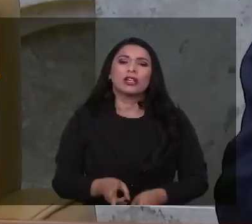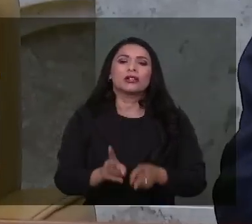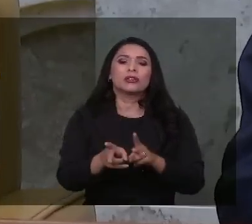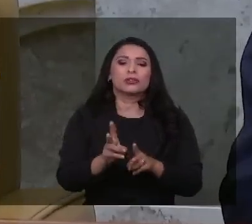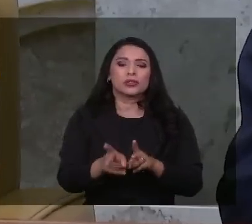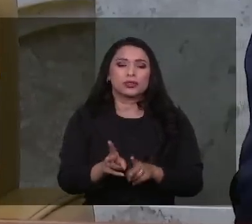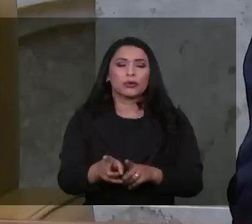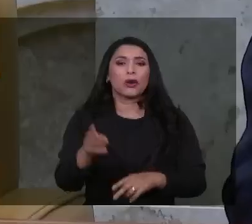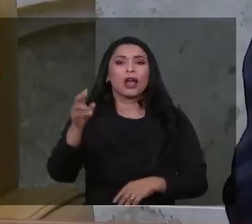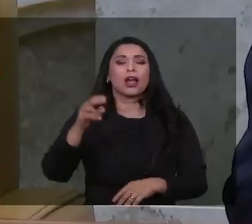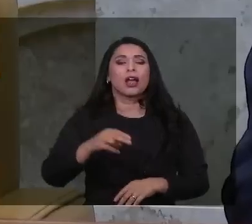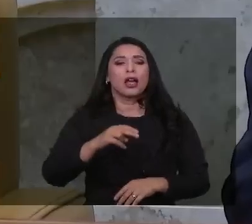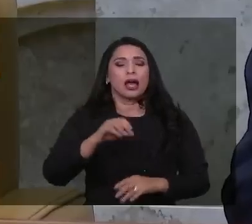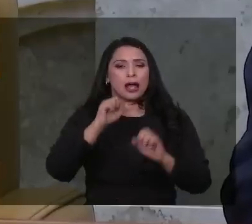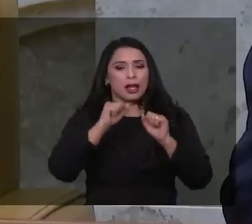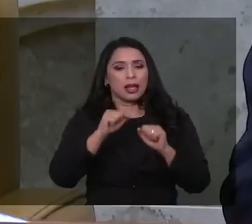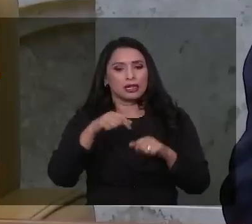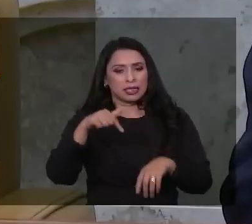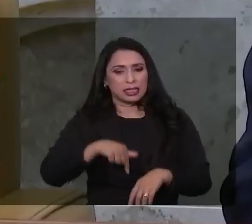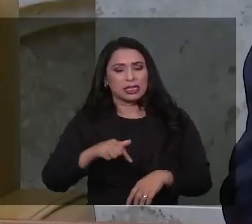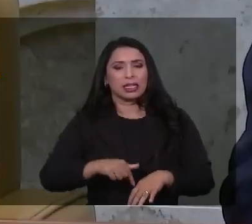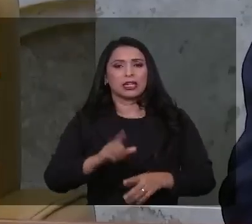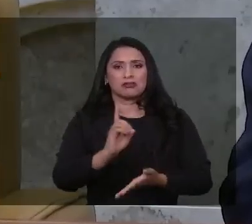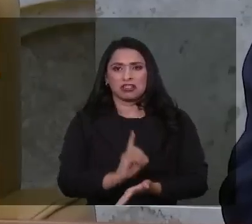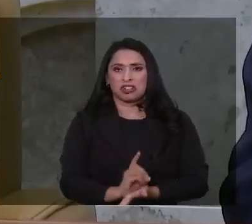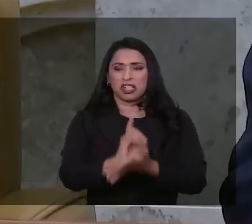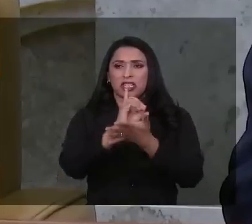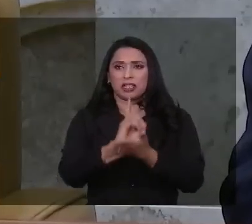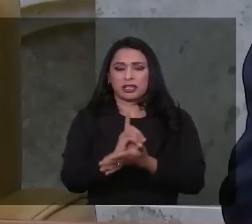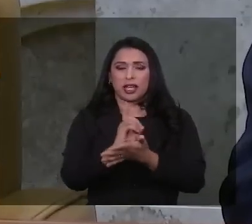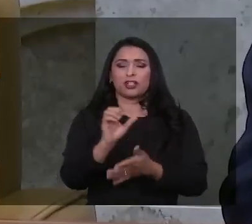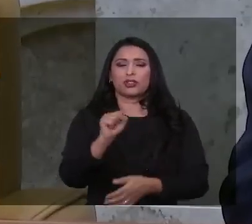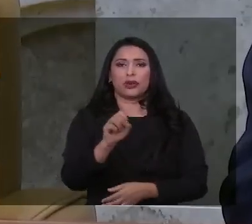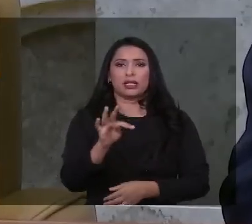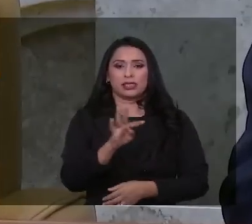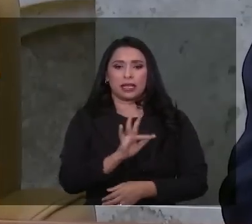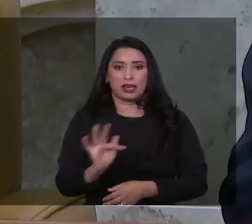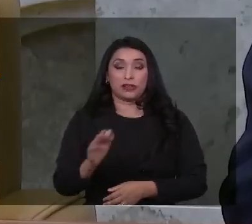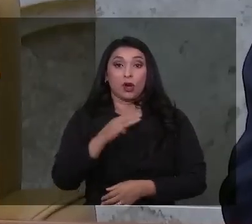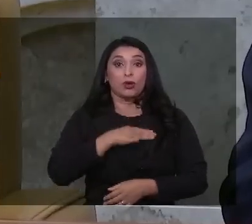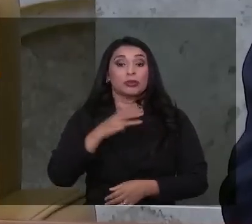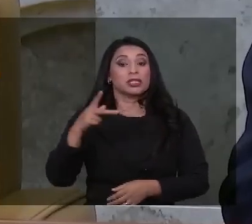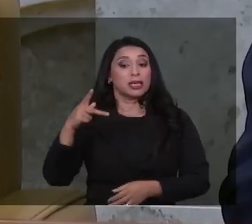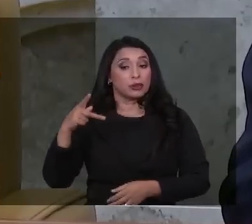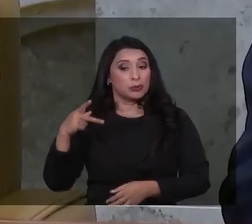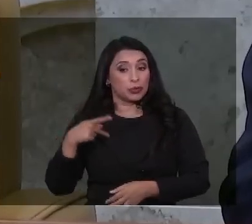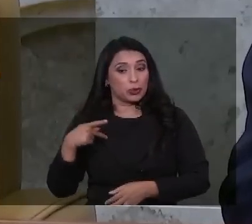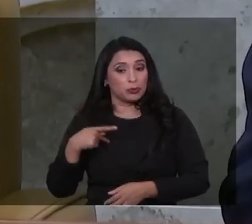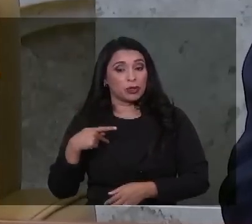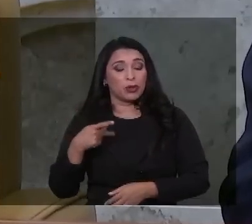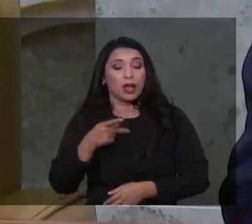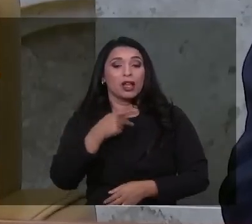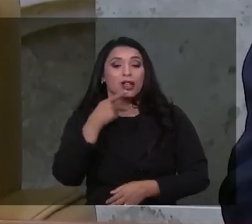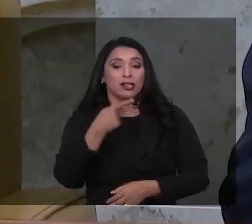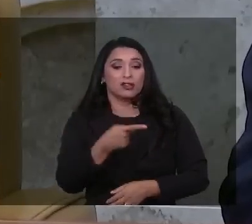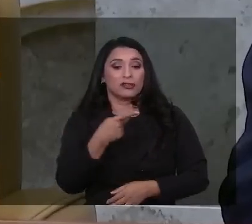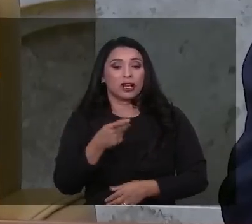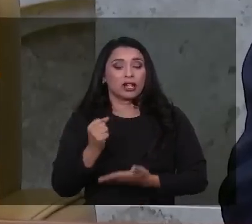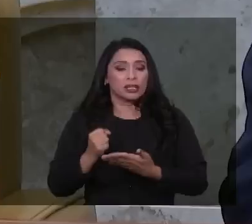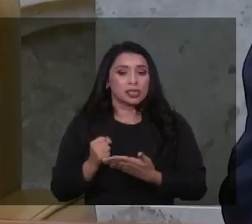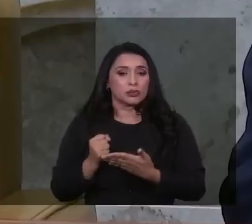esta casa agora sob sua presidência. O Ministério Público Brasileiro vem manifestar sua